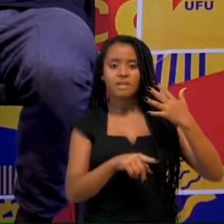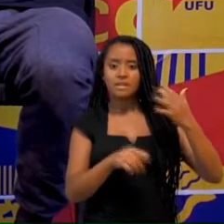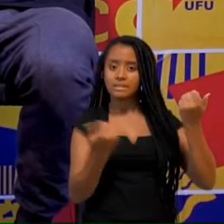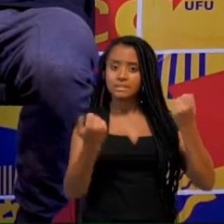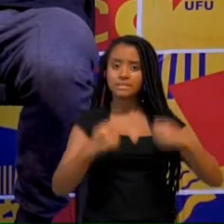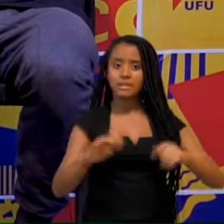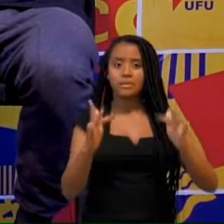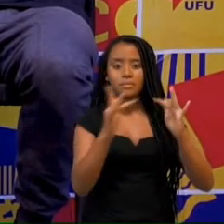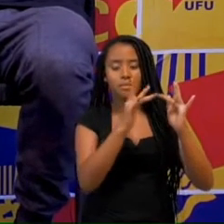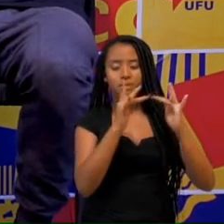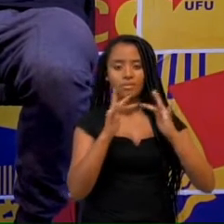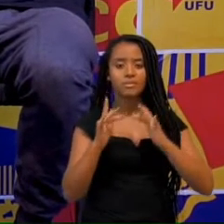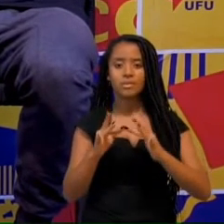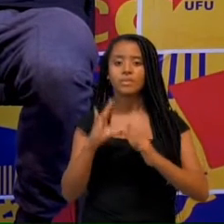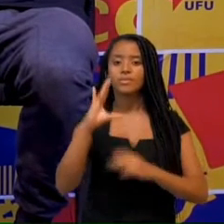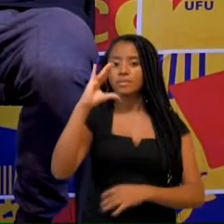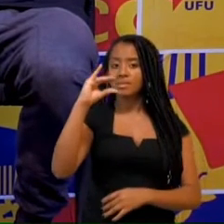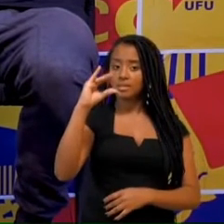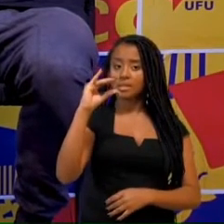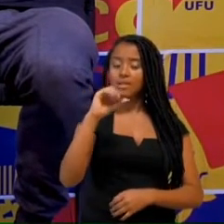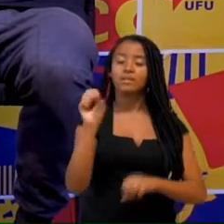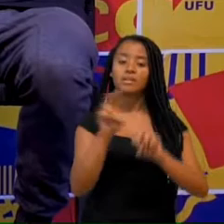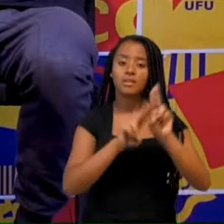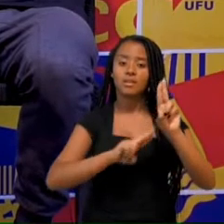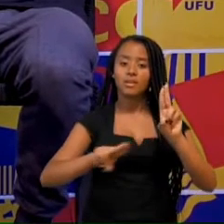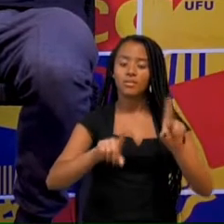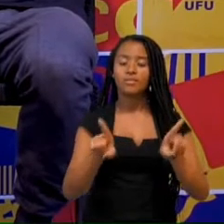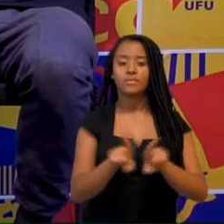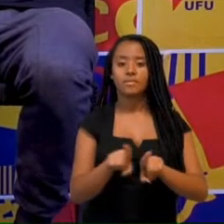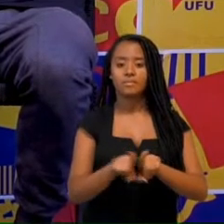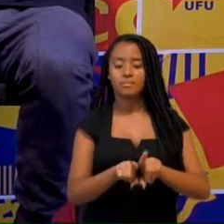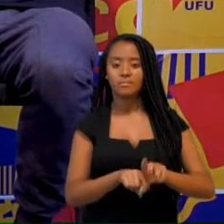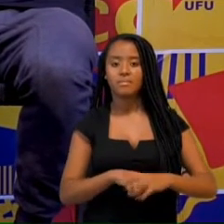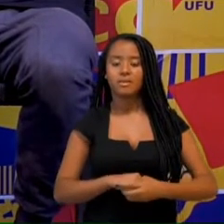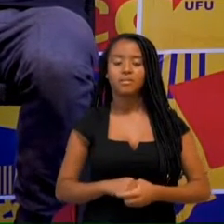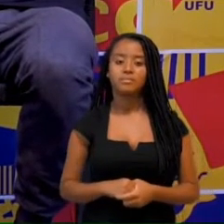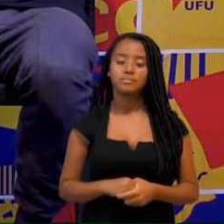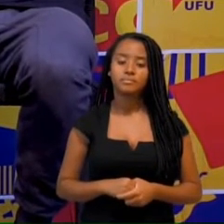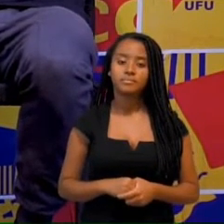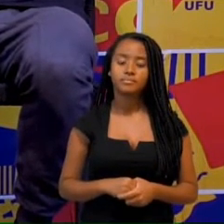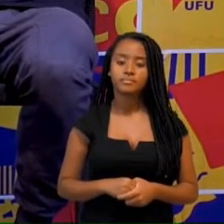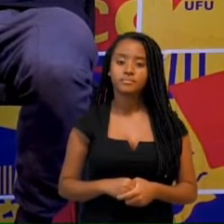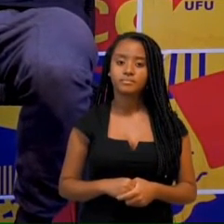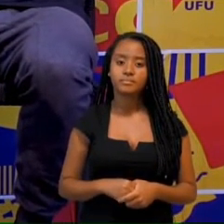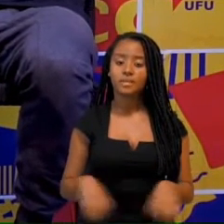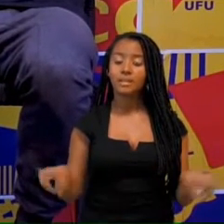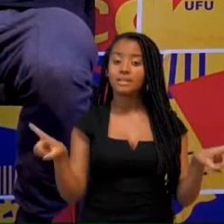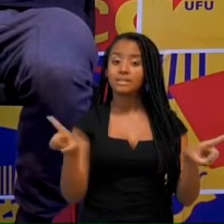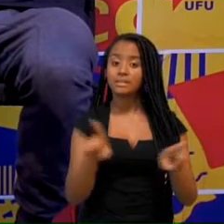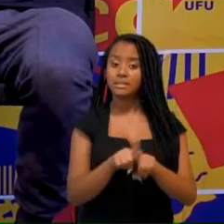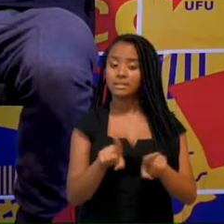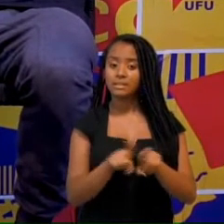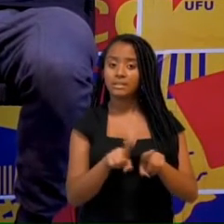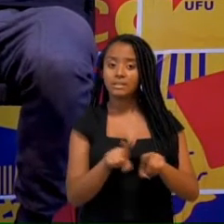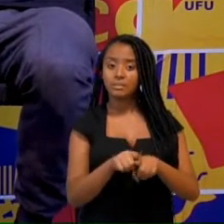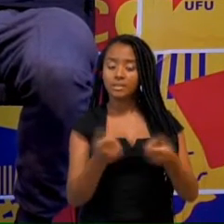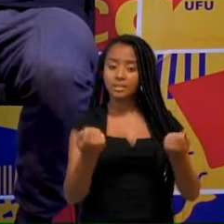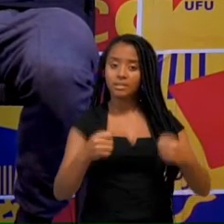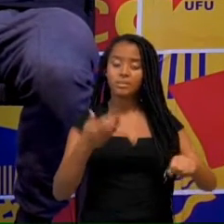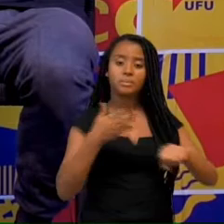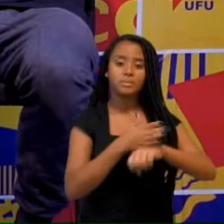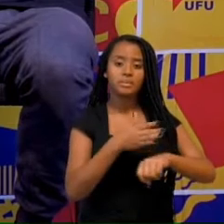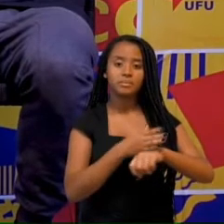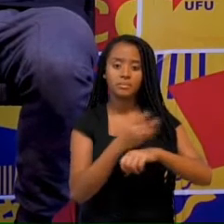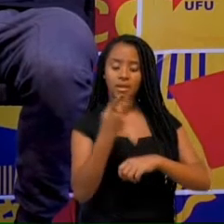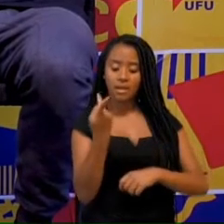contato e vocês podem ir lá no Instagram da UFO que é @ UFO oficial e também Além disso né Vitor poder